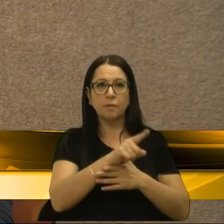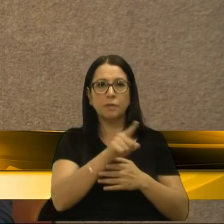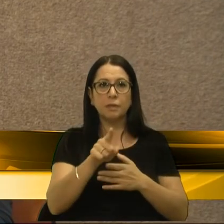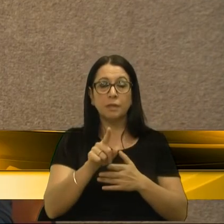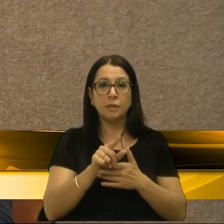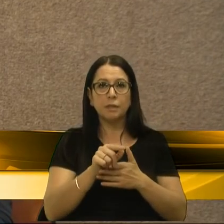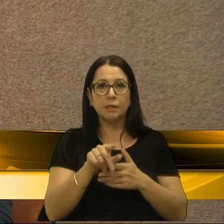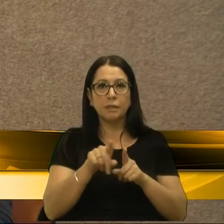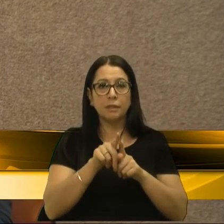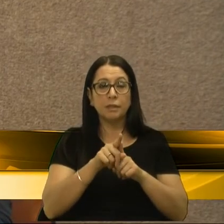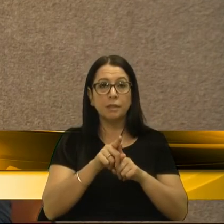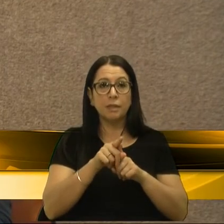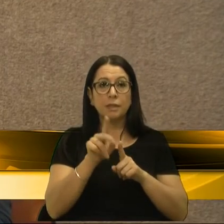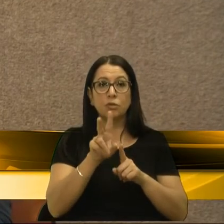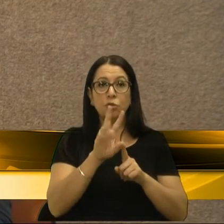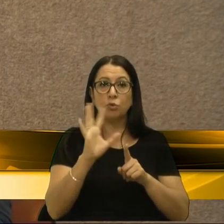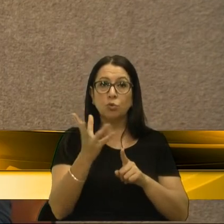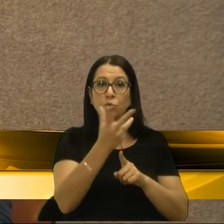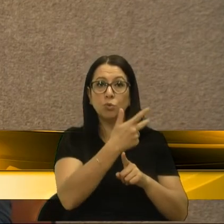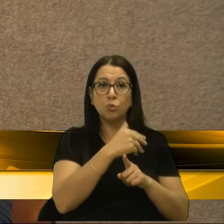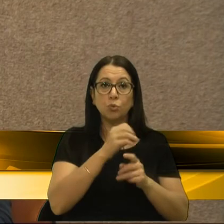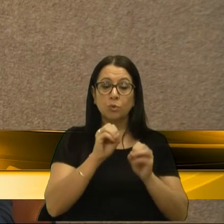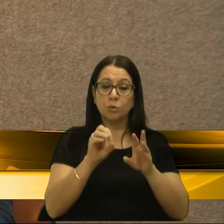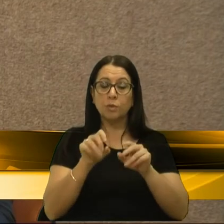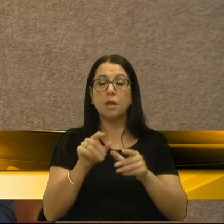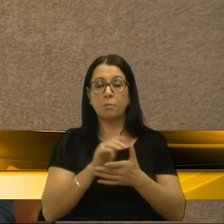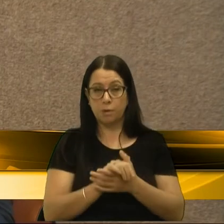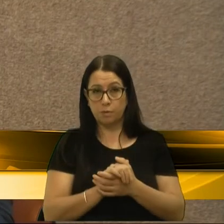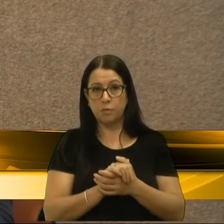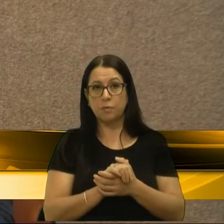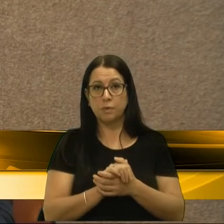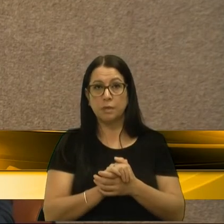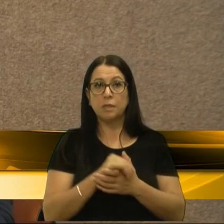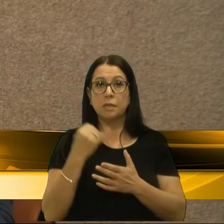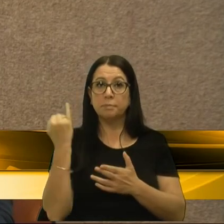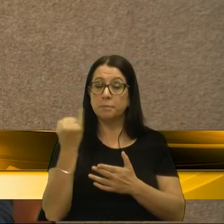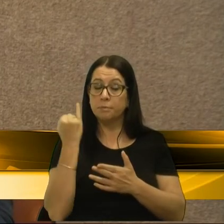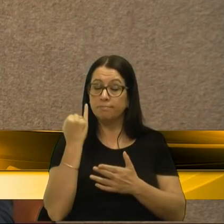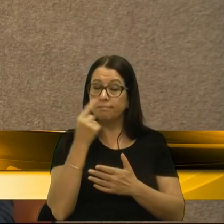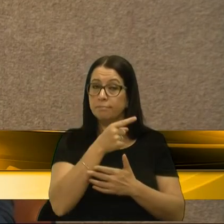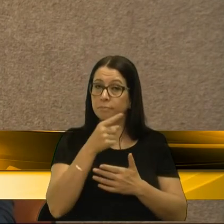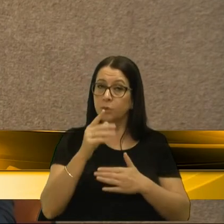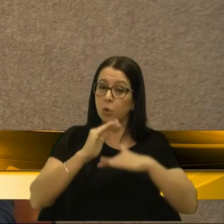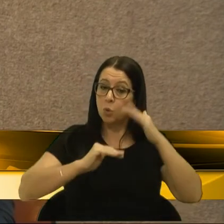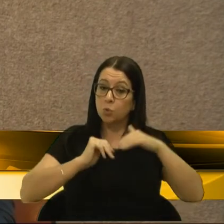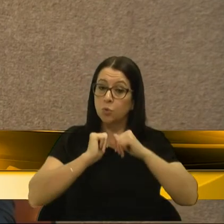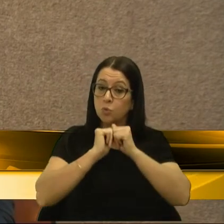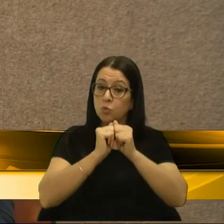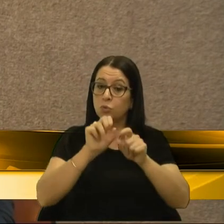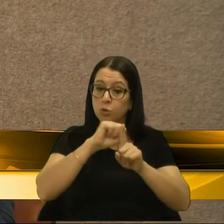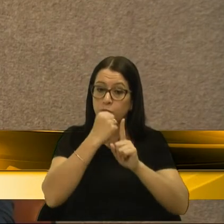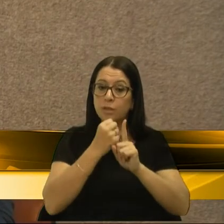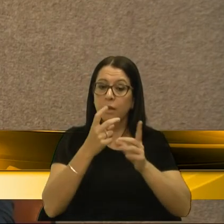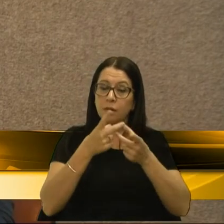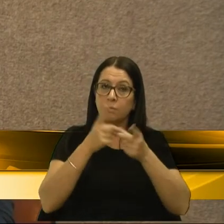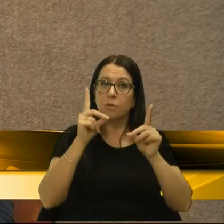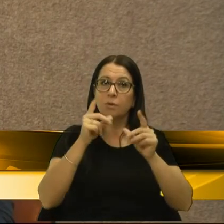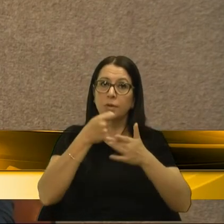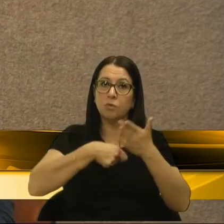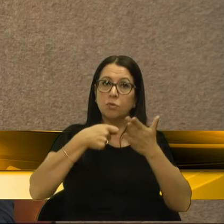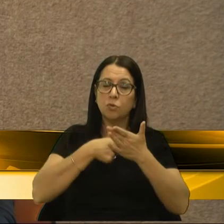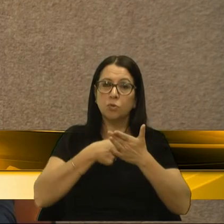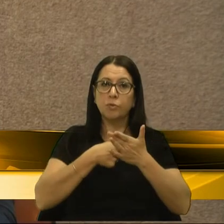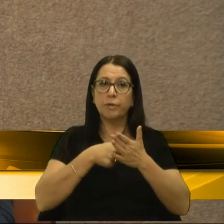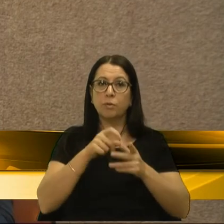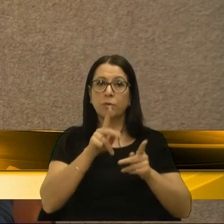das diferenças e da universalidade de seus ensinamentos. Fundamentos imprescindíveis na construção de uma sociedade democrática na luta contra o